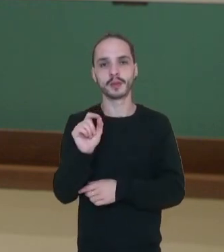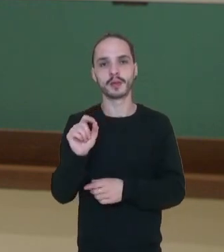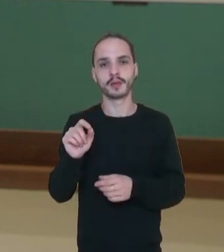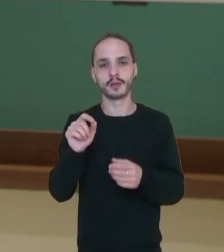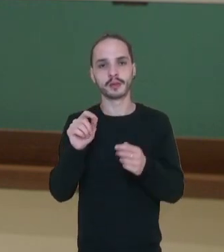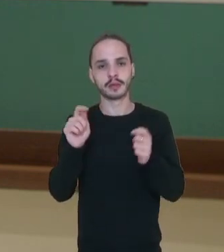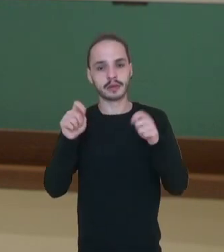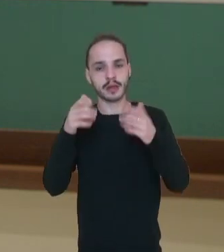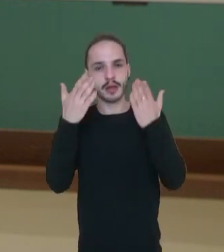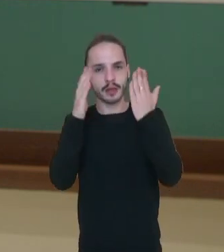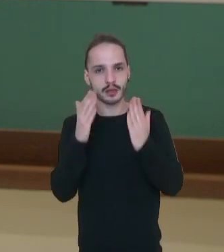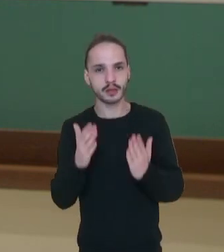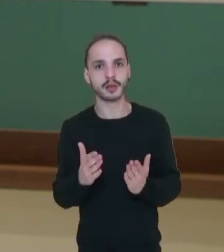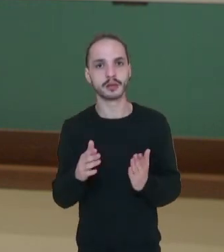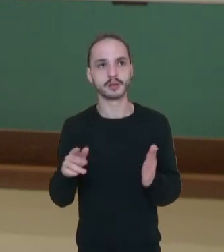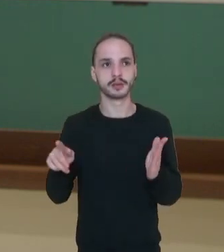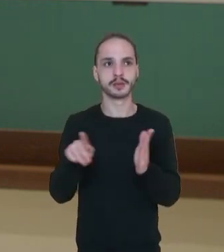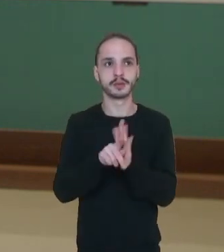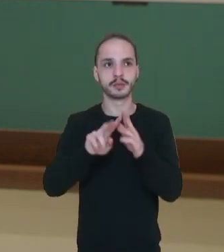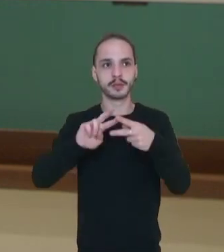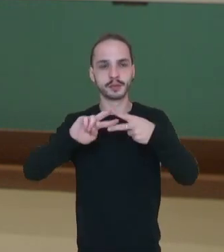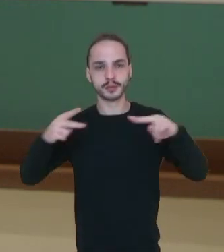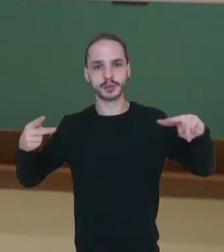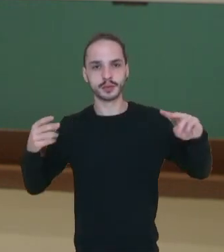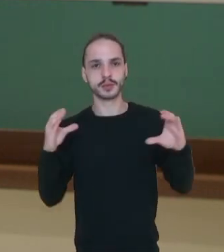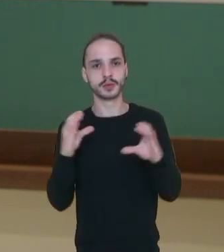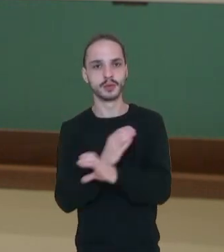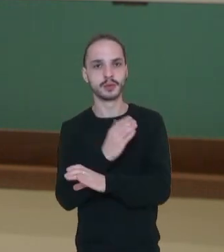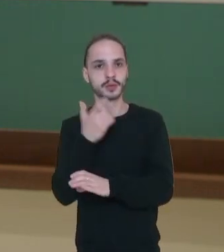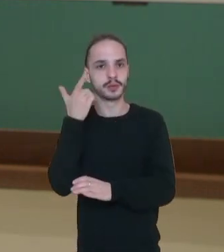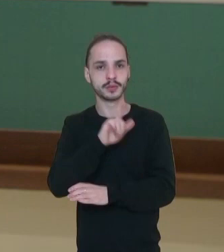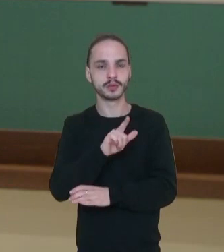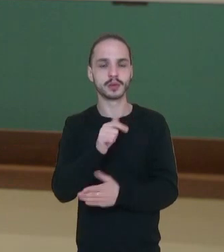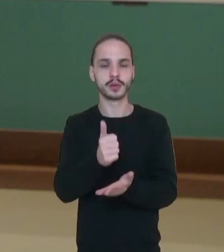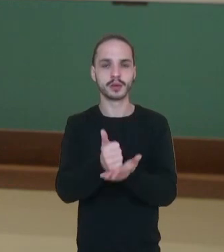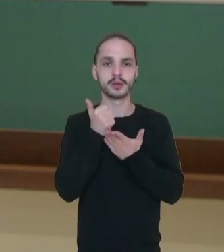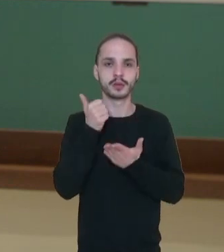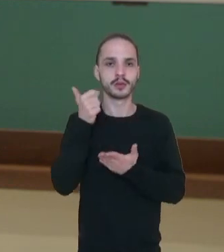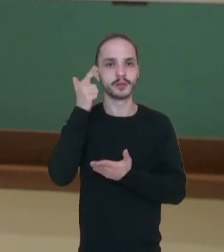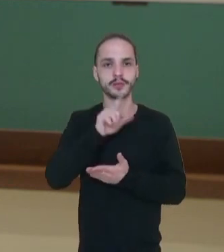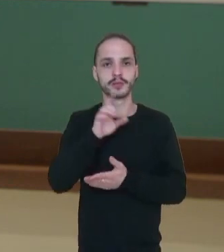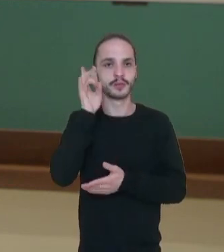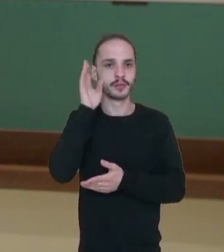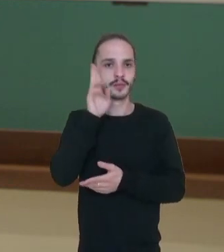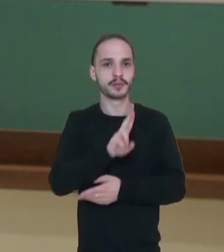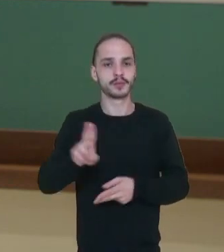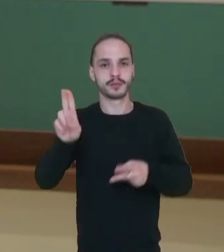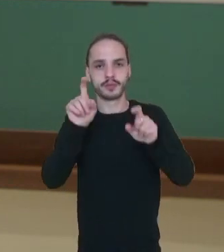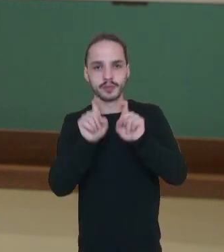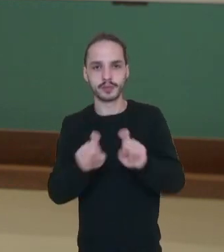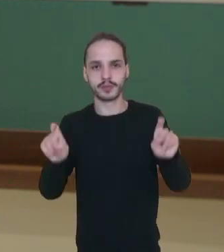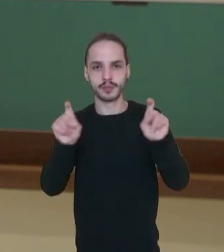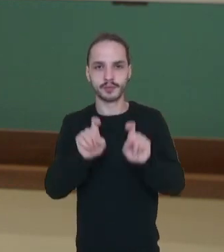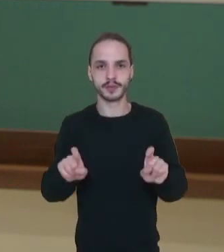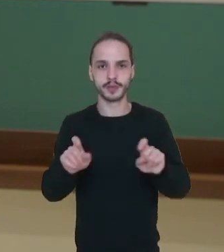genomas complexos, né? Vai eliminar estágios, né, através da facilidade da bioinformática, né?